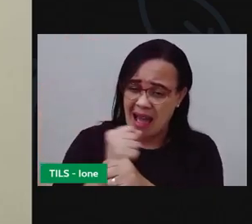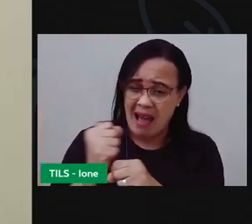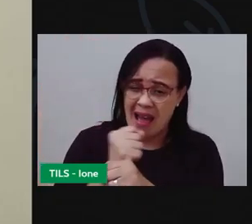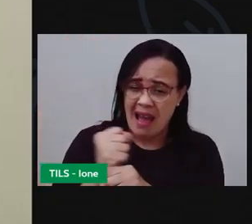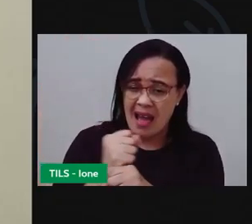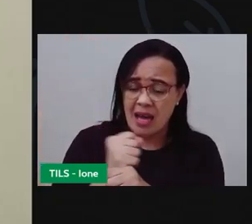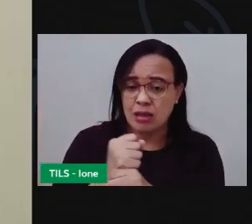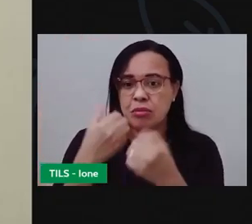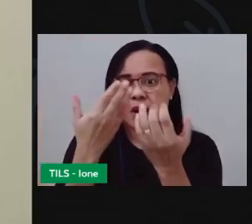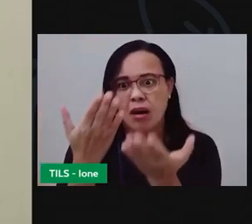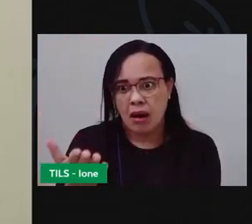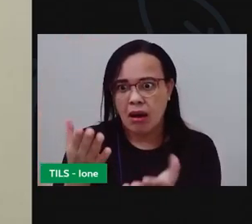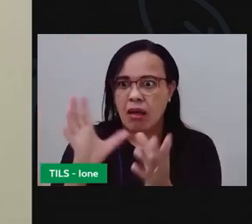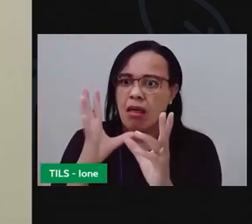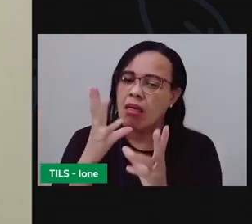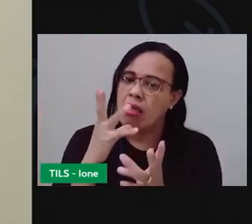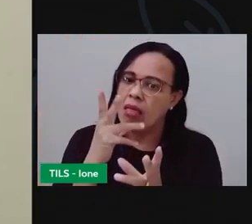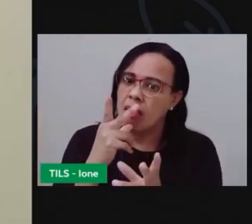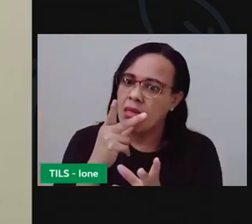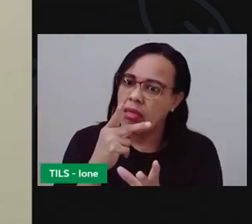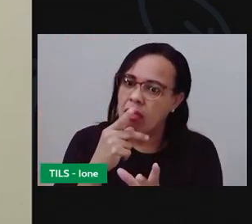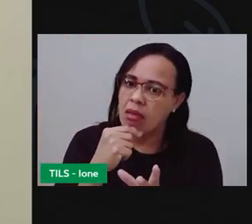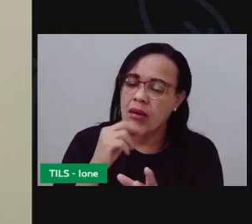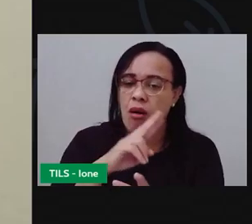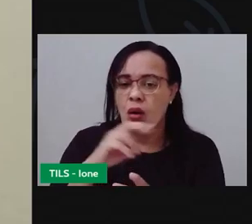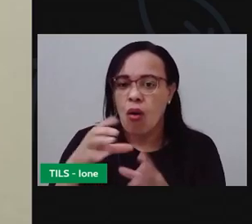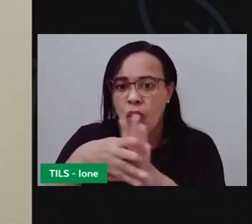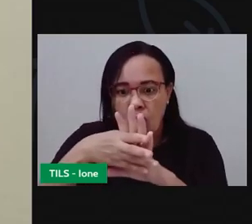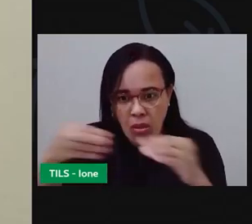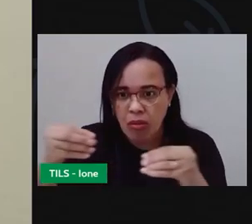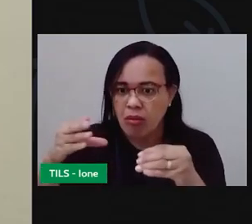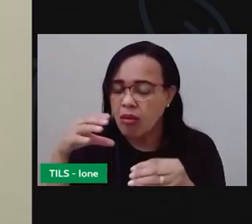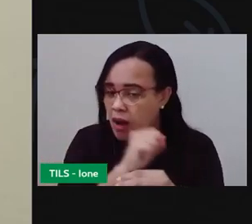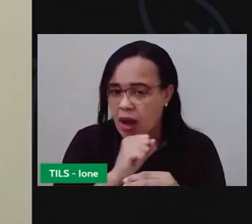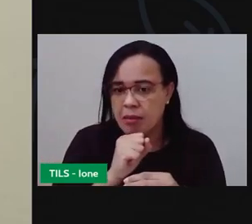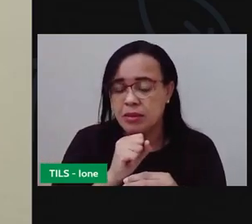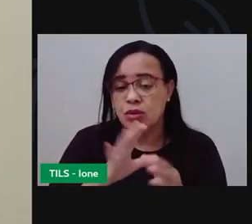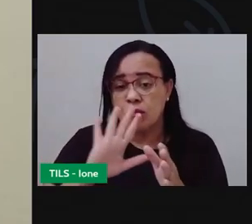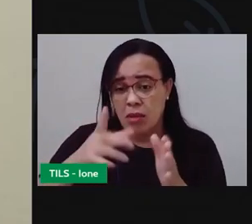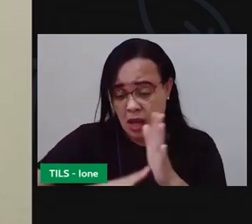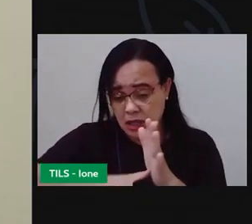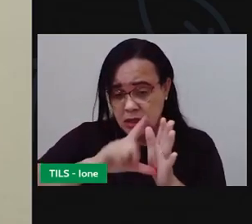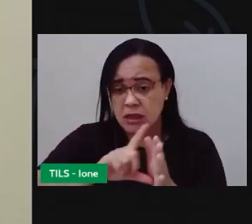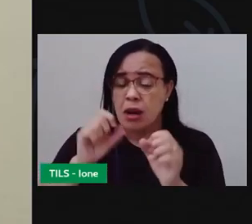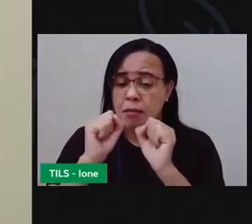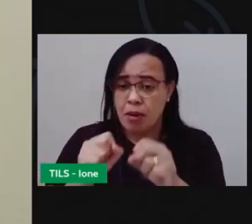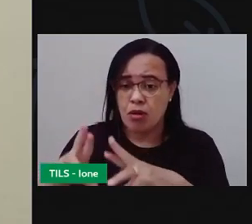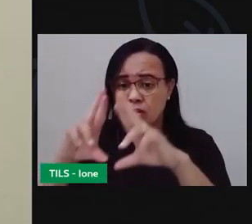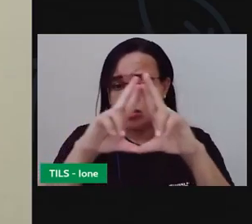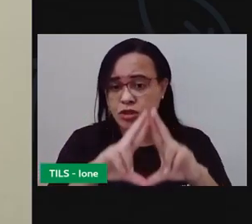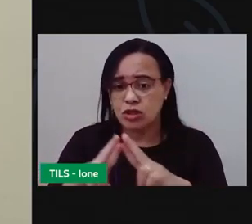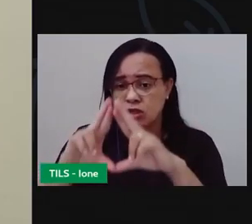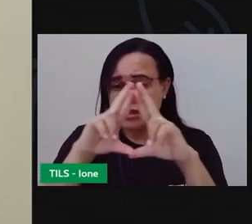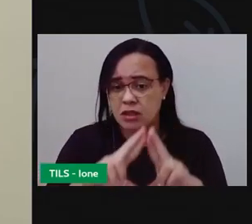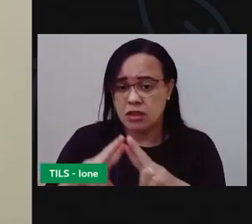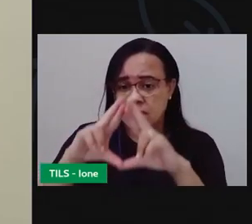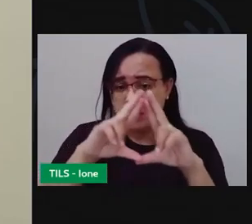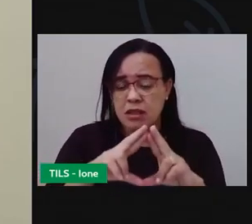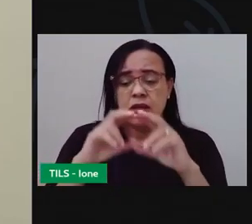seja totalmente eliminado. Enquanto isso, ele pode ser reaproveitado. E uma das estratégias